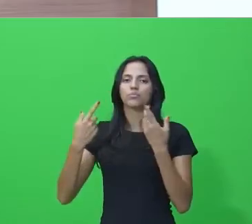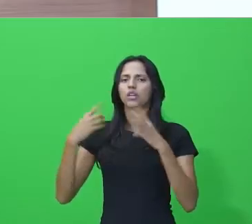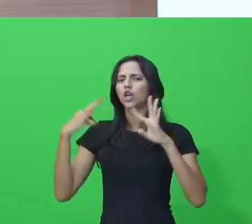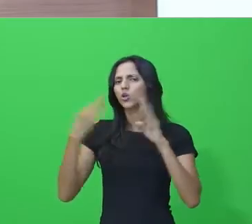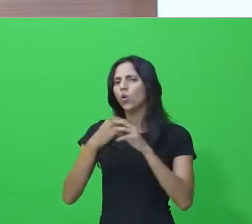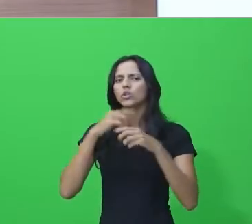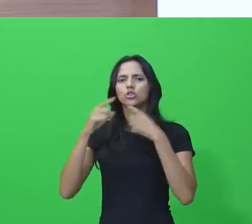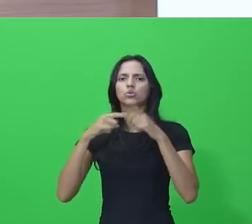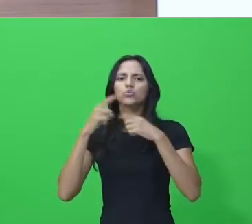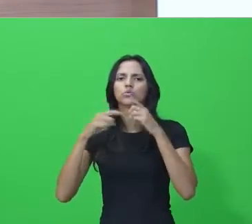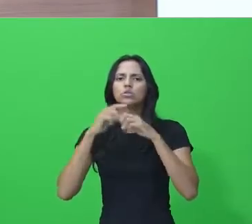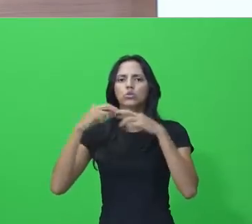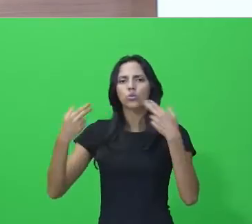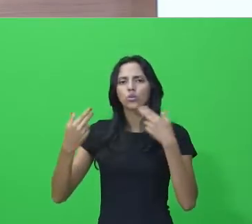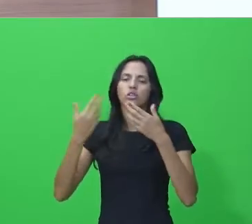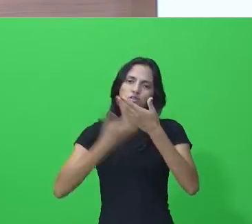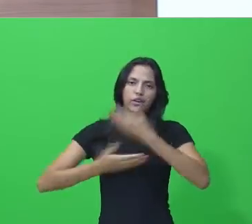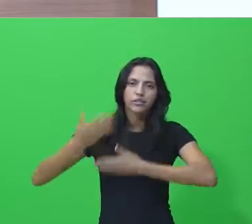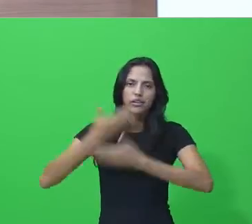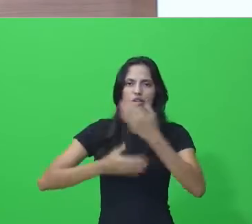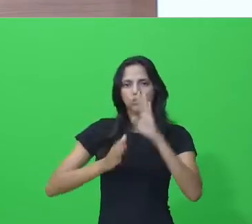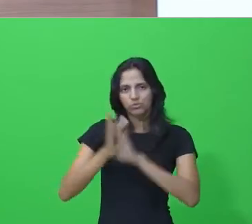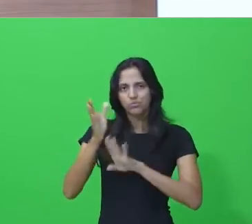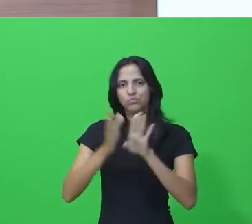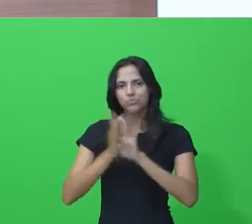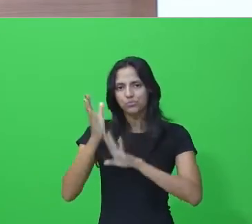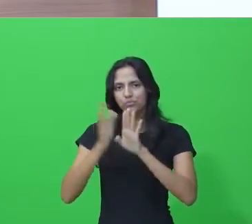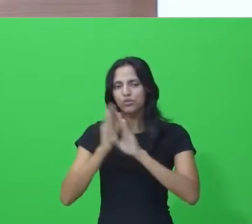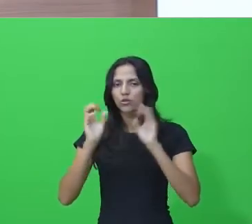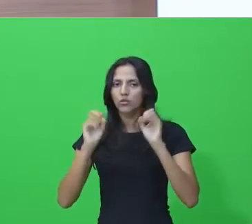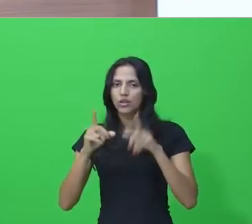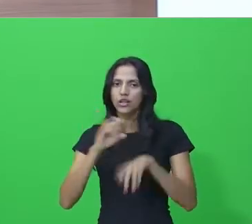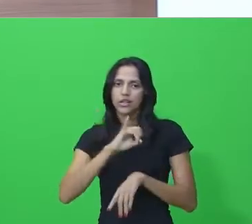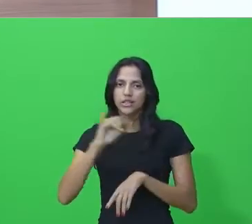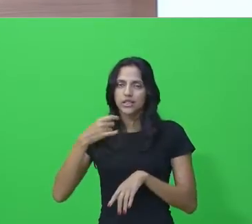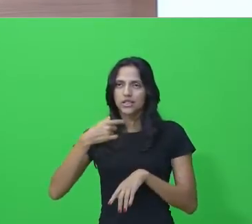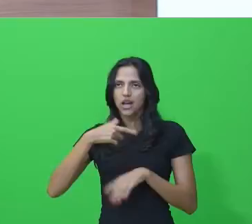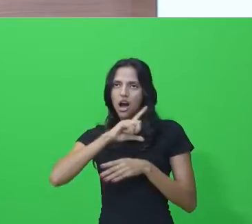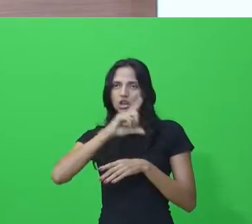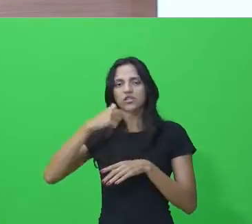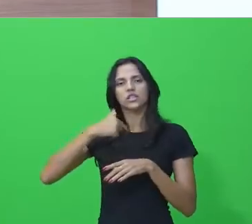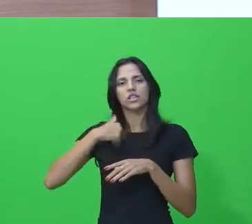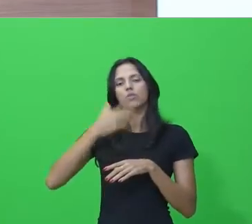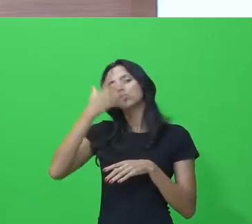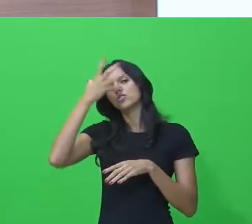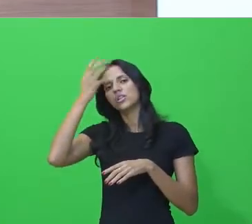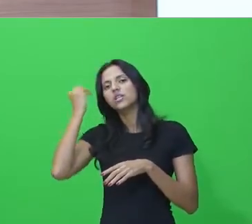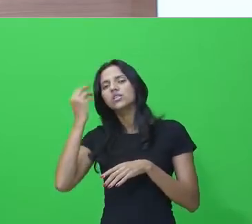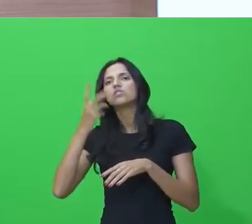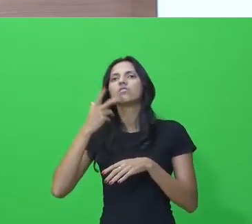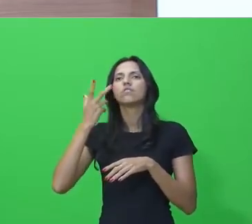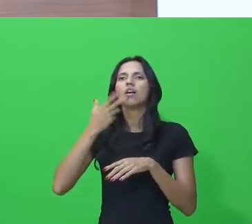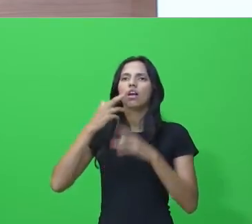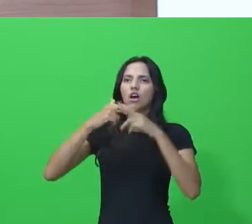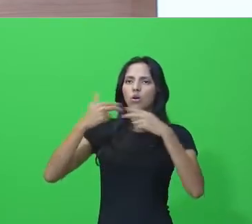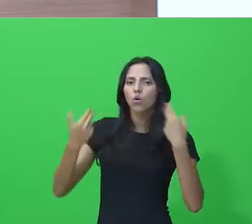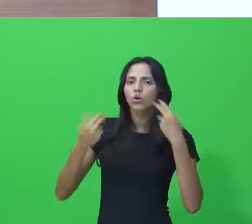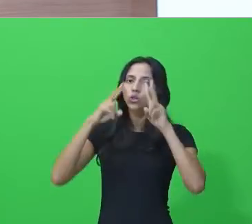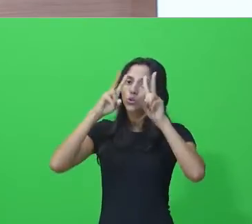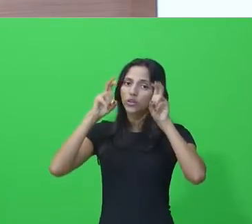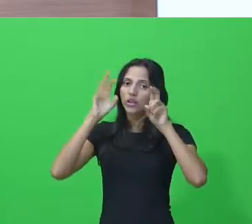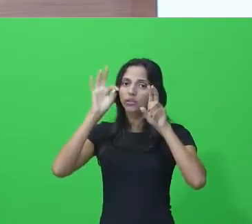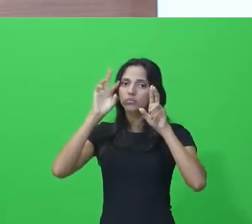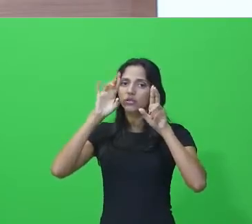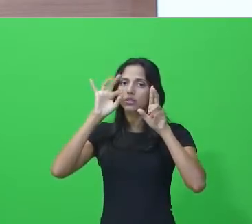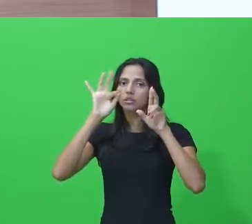as suas dúvidas com relação à trigonometria. Se algo que eu não falei e você gostaria de saber sobre trigonometria,